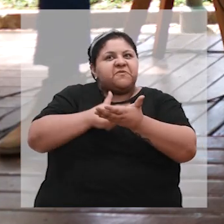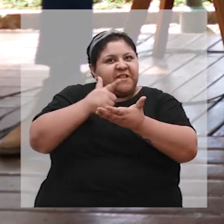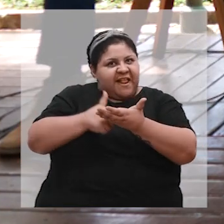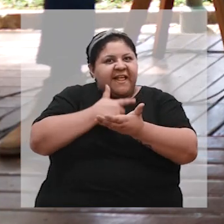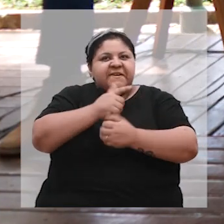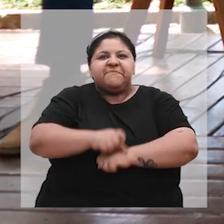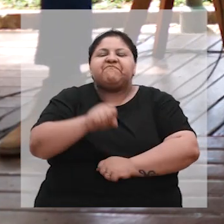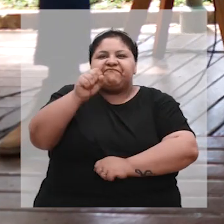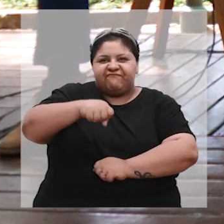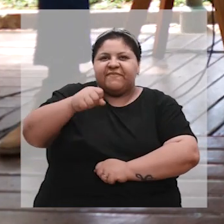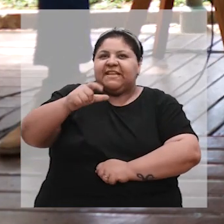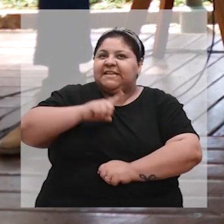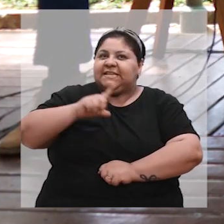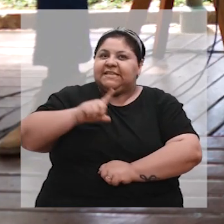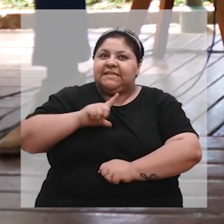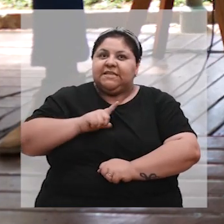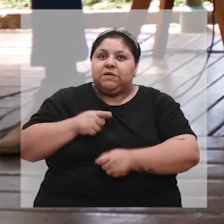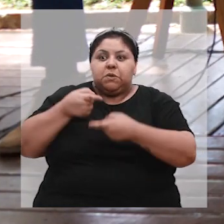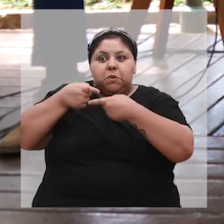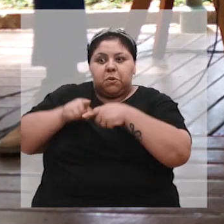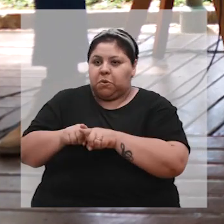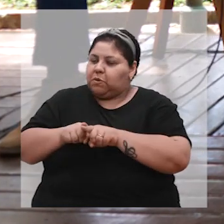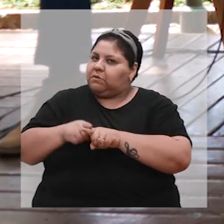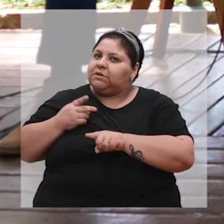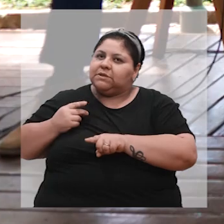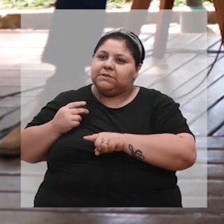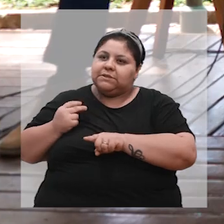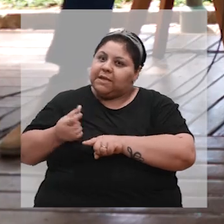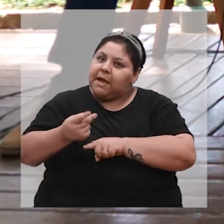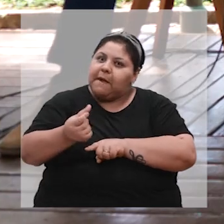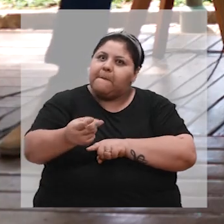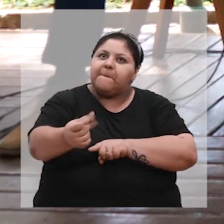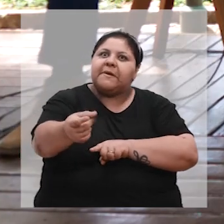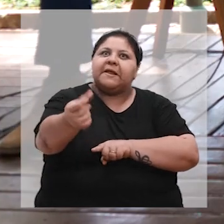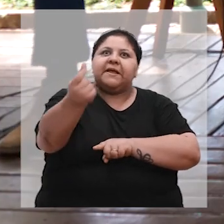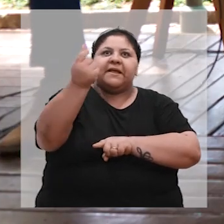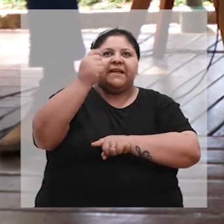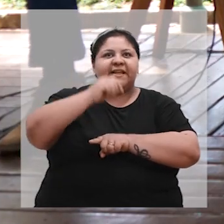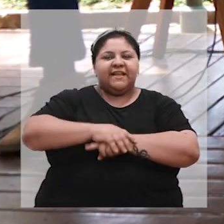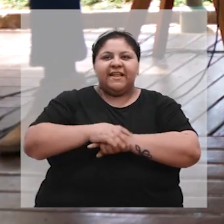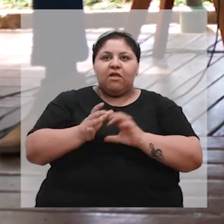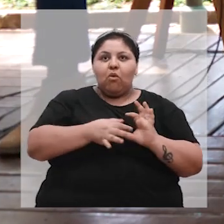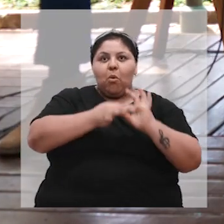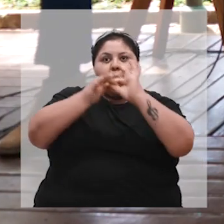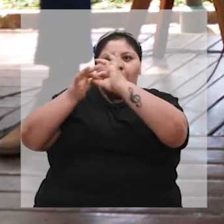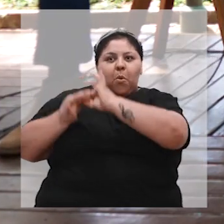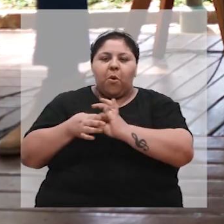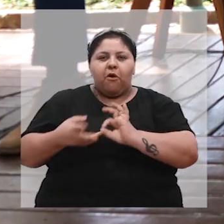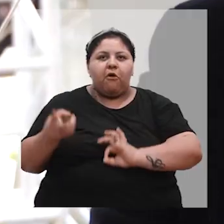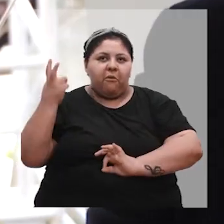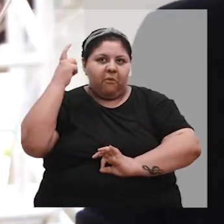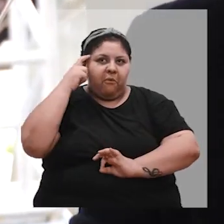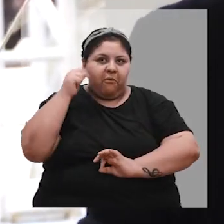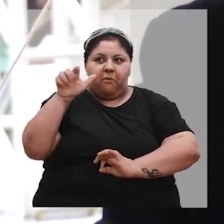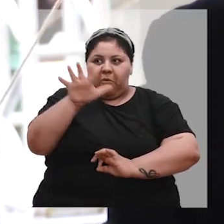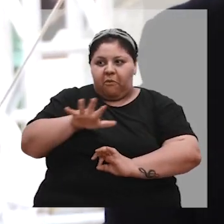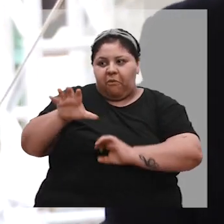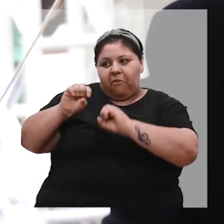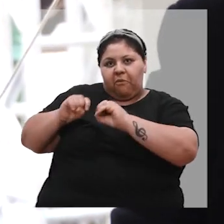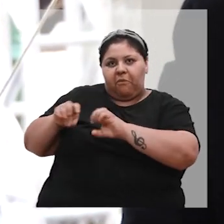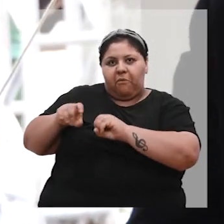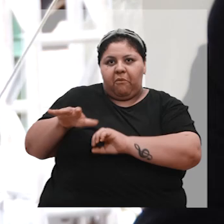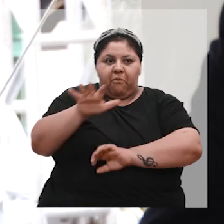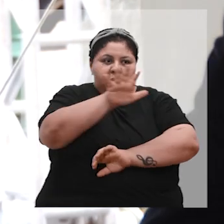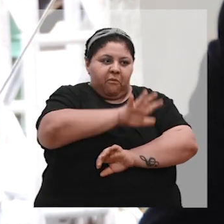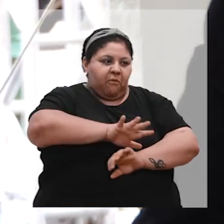livreiros, não, Thiago? Sim, temos uma parceria praticamente vitalícia, né? Todo mundo que é ligado à questão cultural, tanto